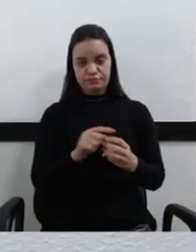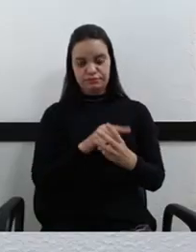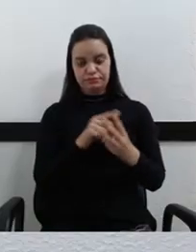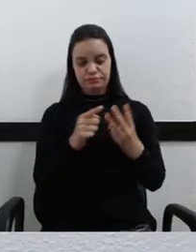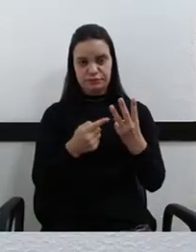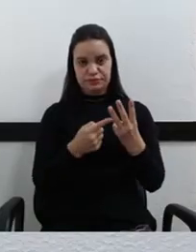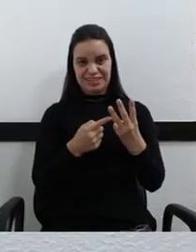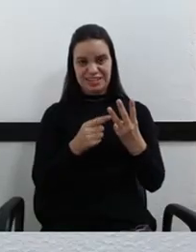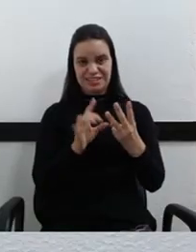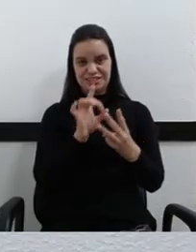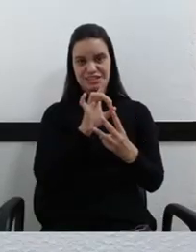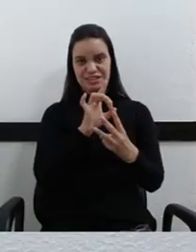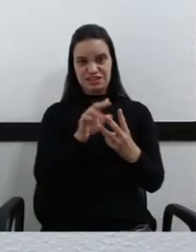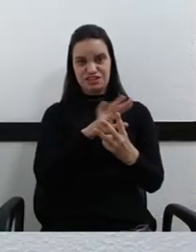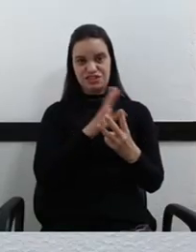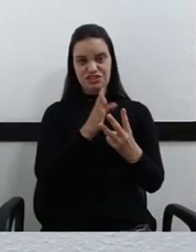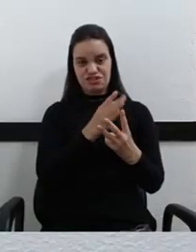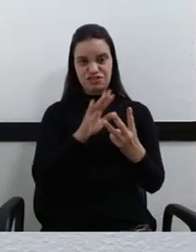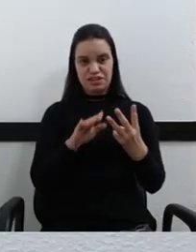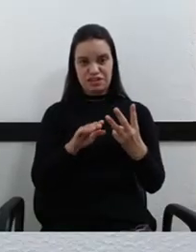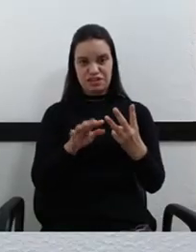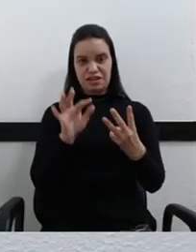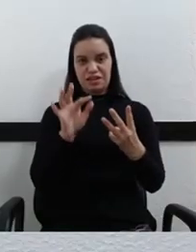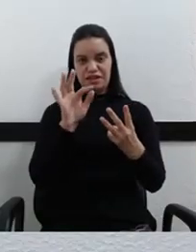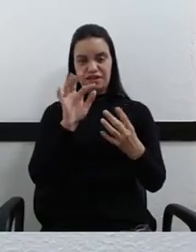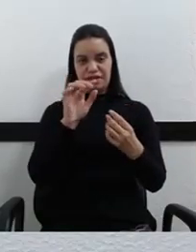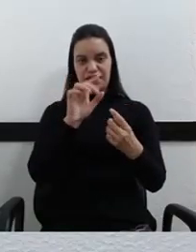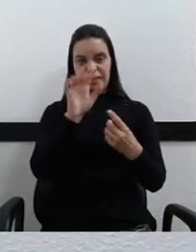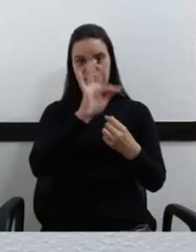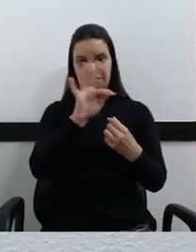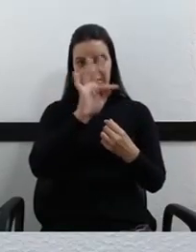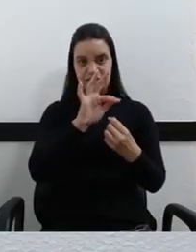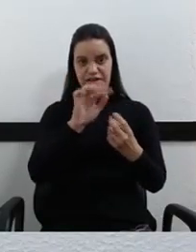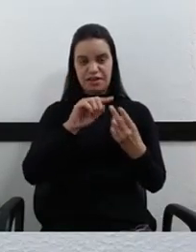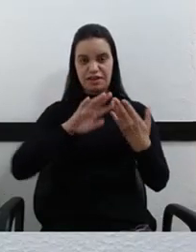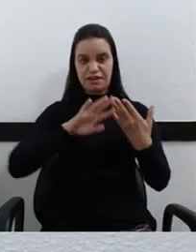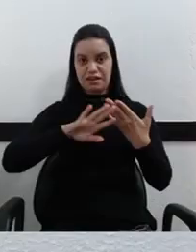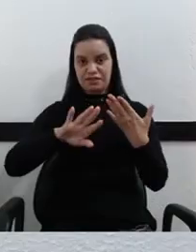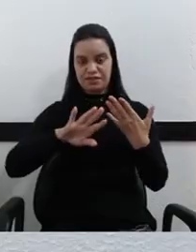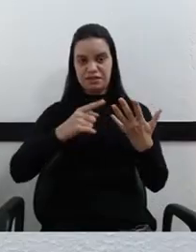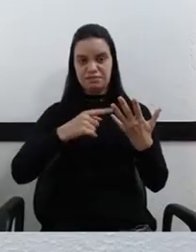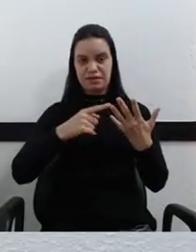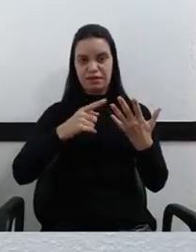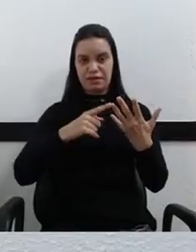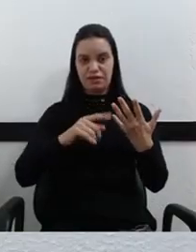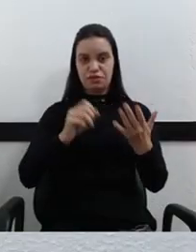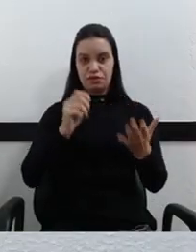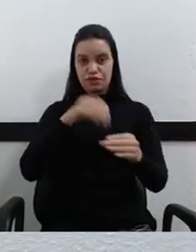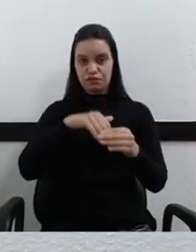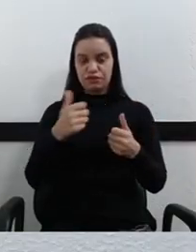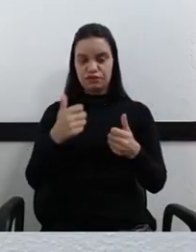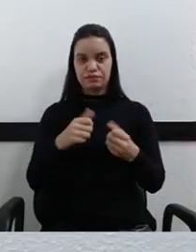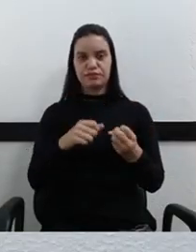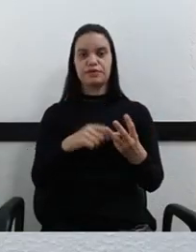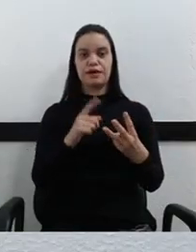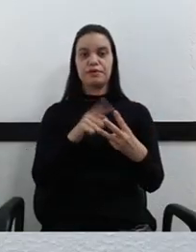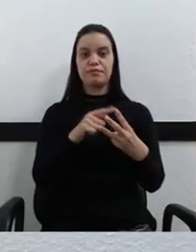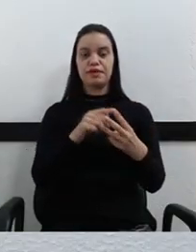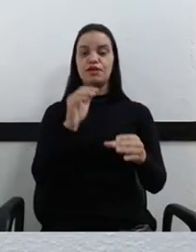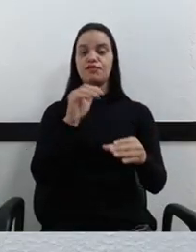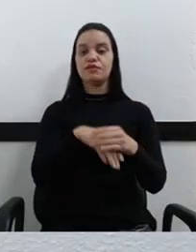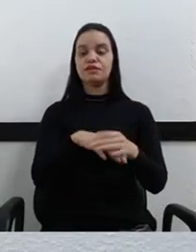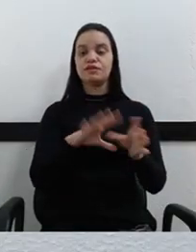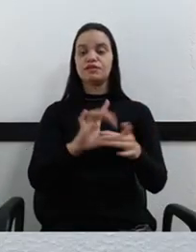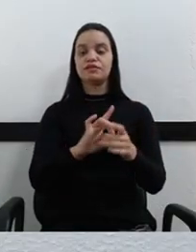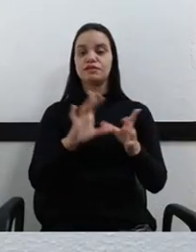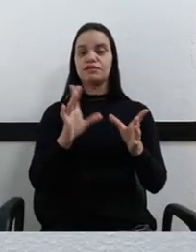3 diferentes, tá? Uma compensação, uma férias e uma licença-prêmio por conta da votação separada. Então, a primeira votação, fica